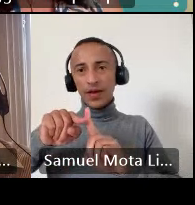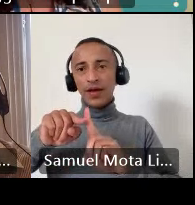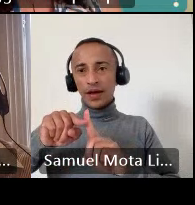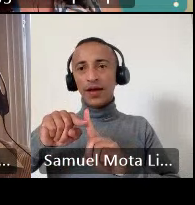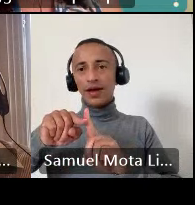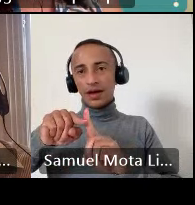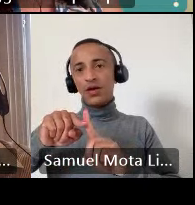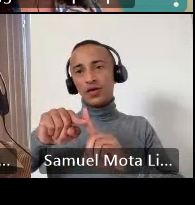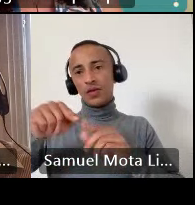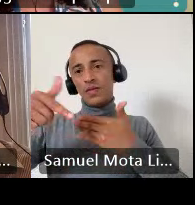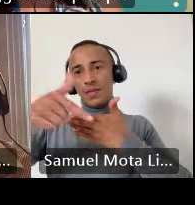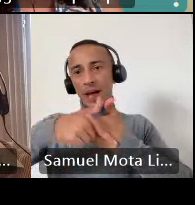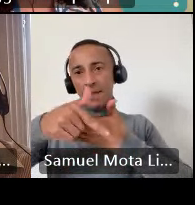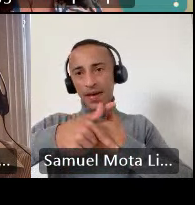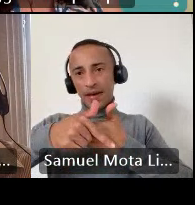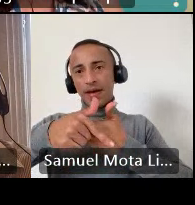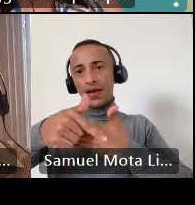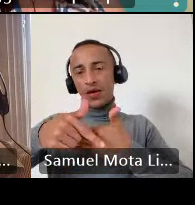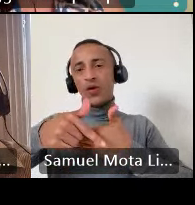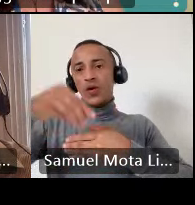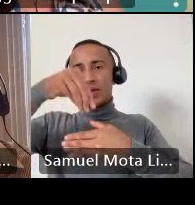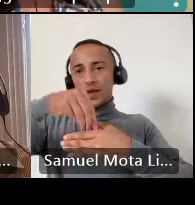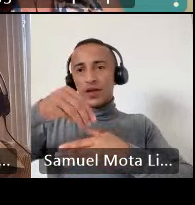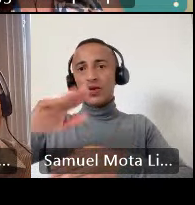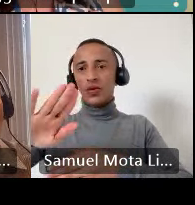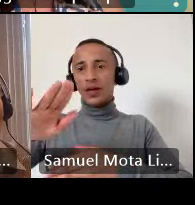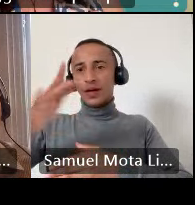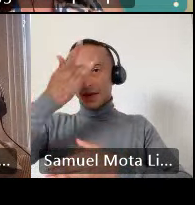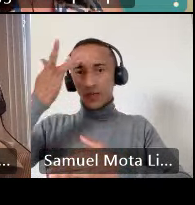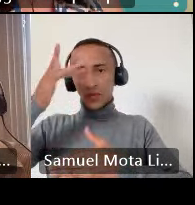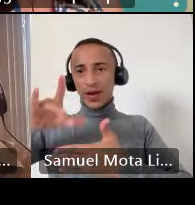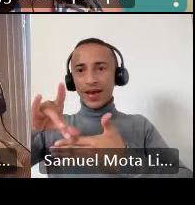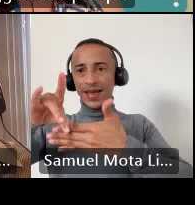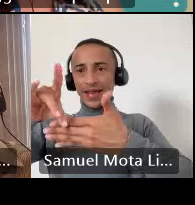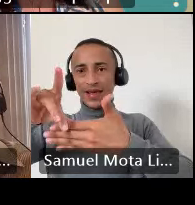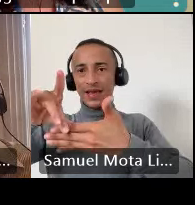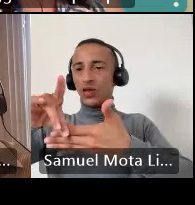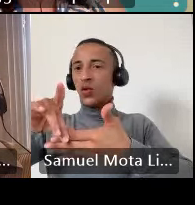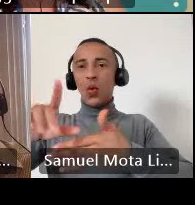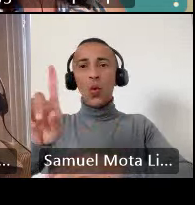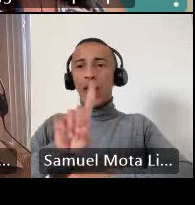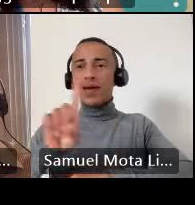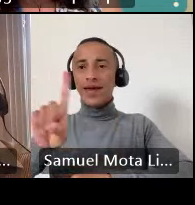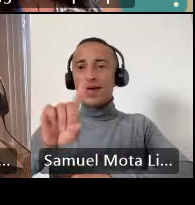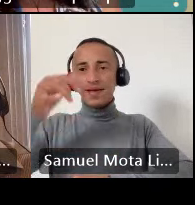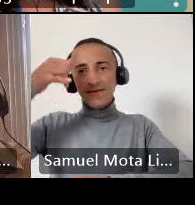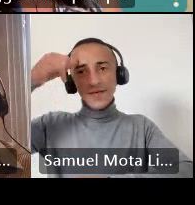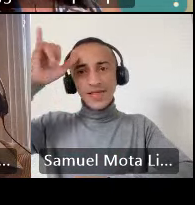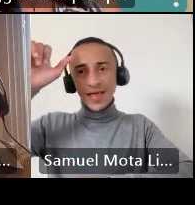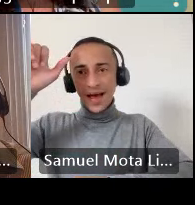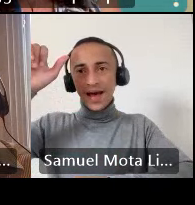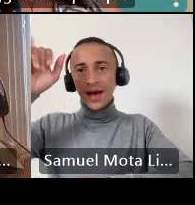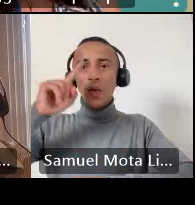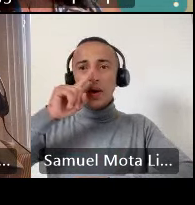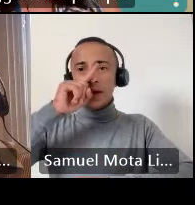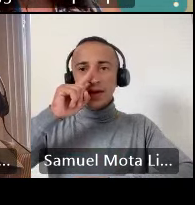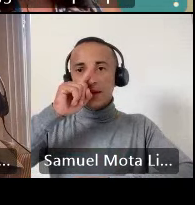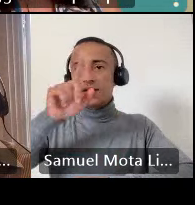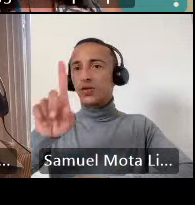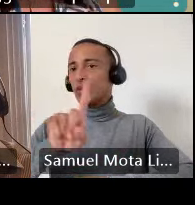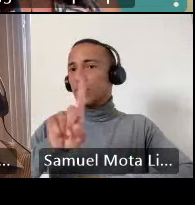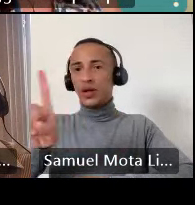pra gente ressaltar novamente Não tá em evitar o risco né Eh não é somente evitar é